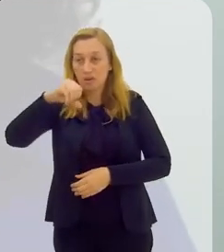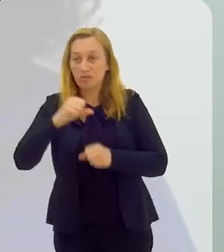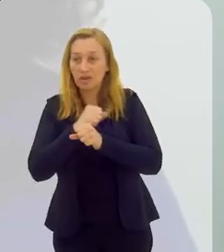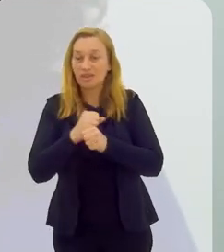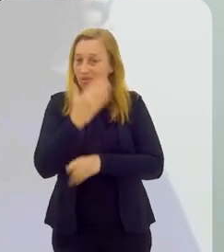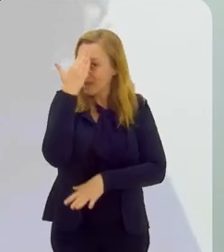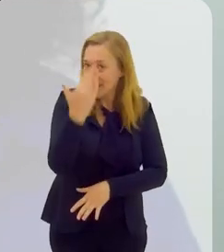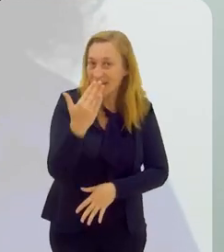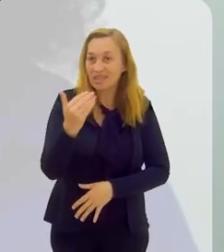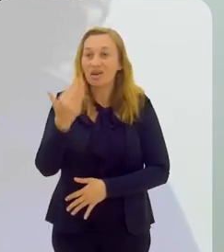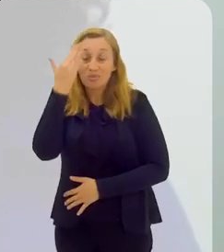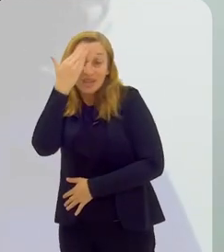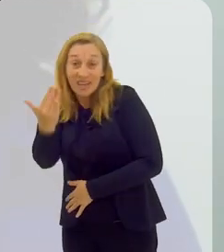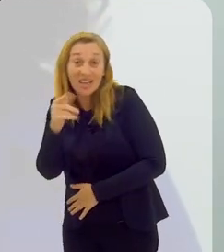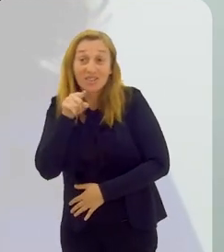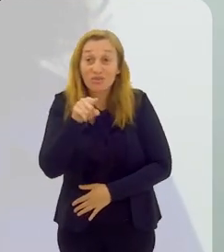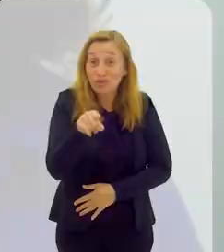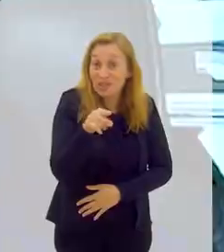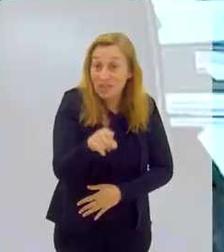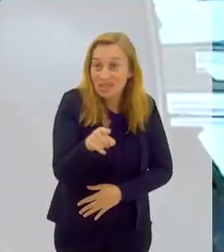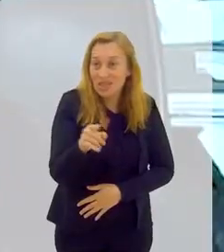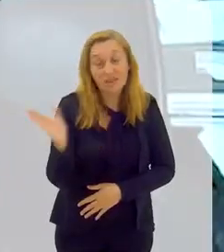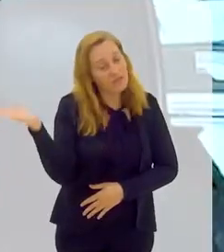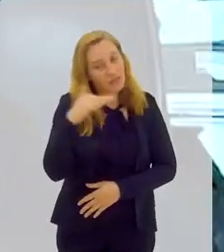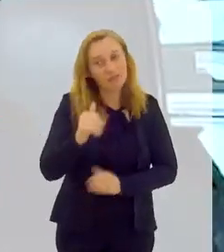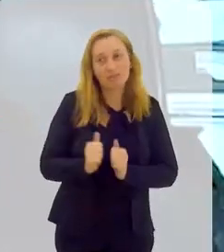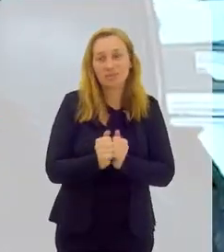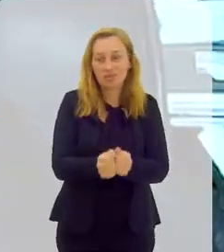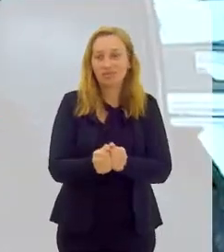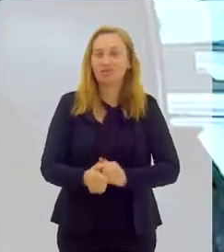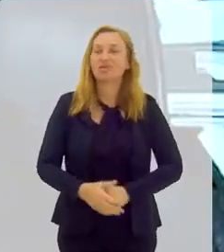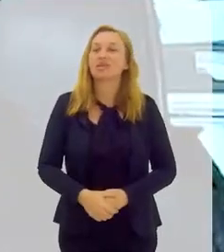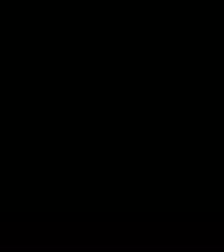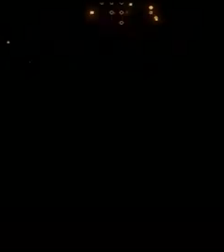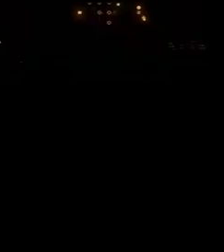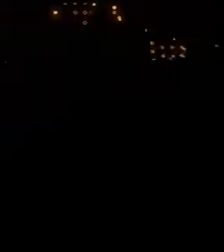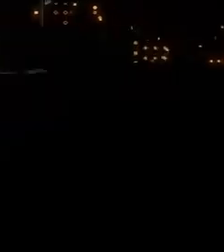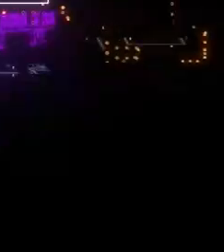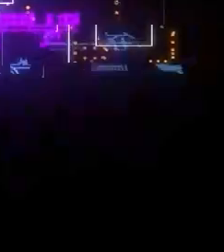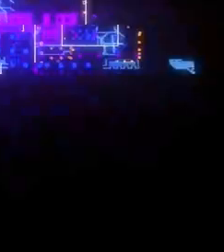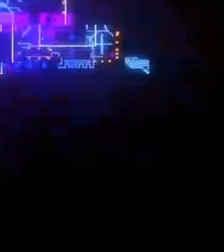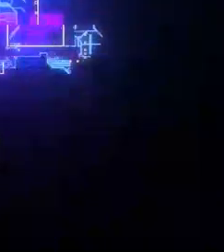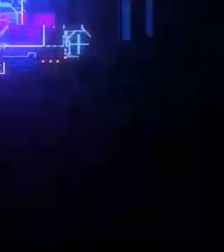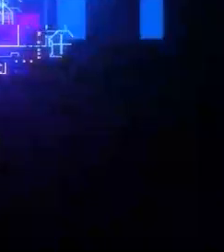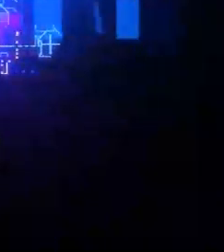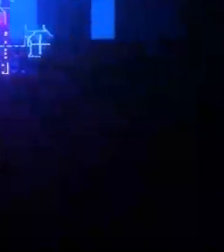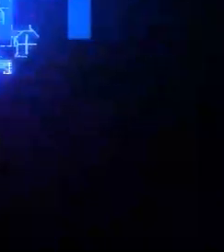19 anos. Muito obrigada. Obrigado a vocês e vamos em frente.